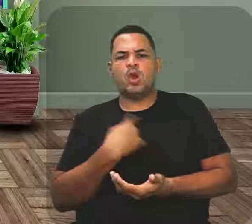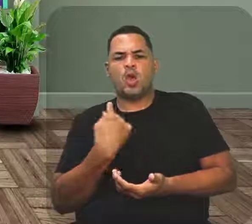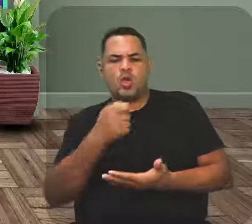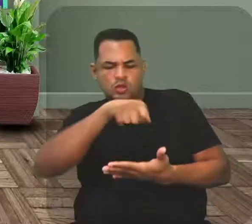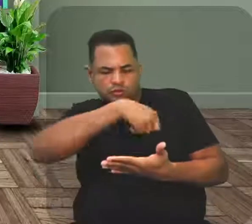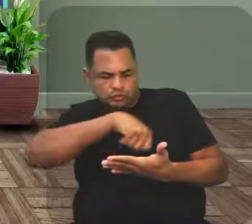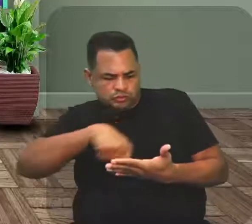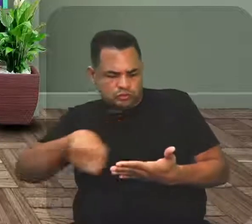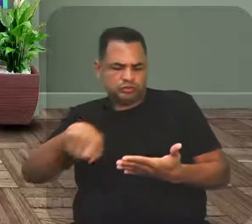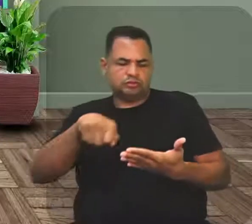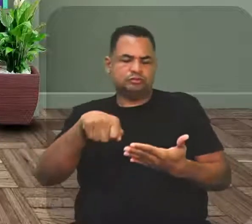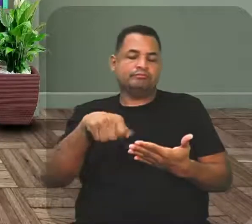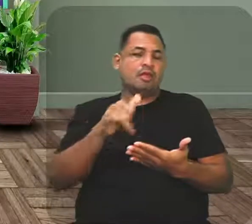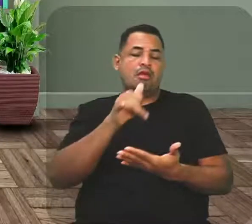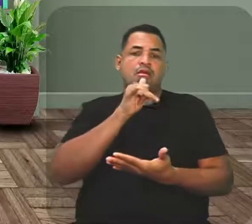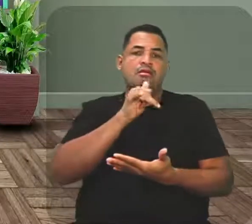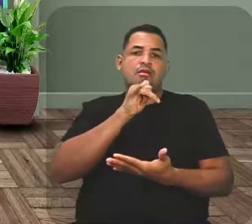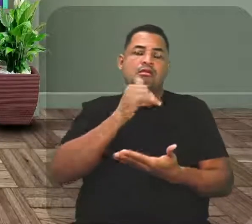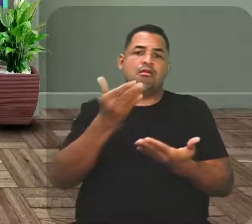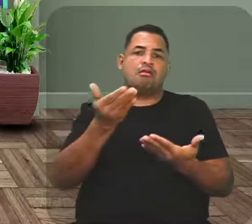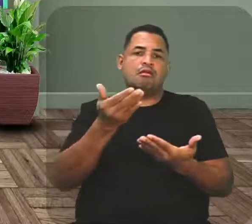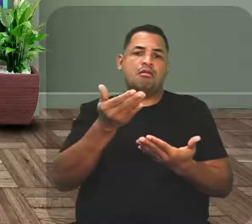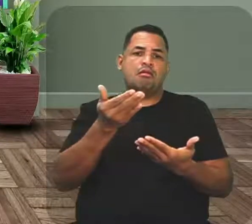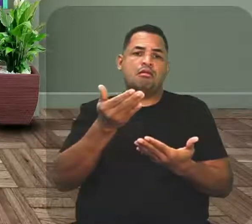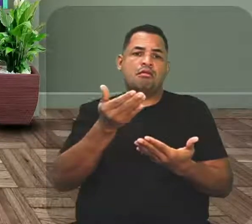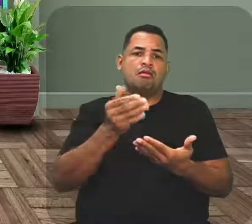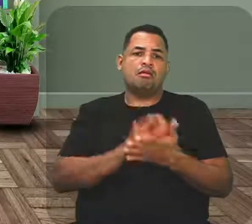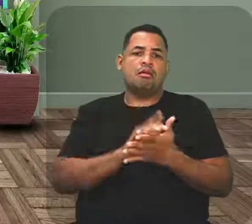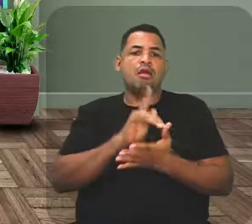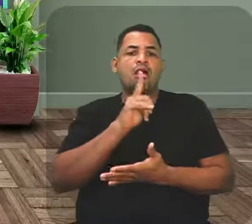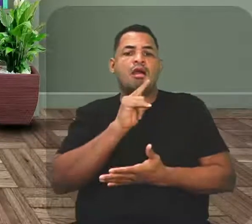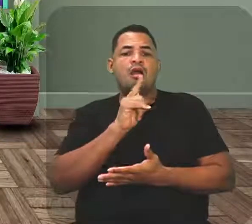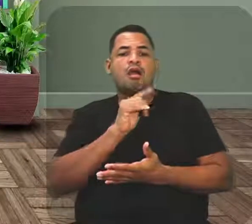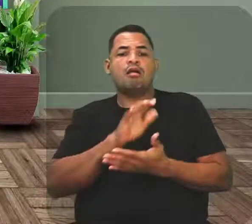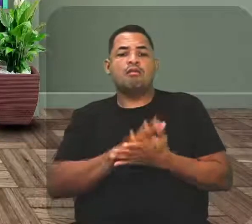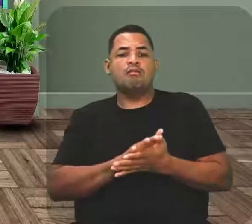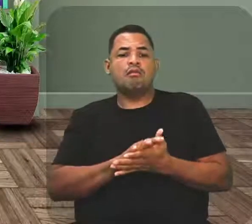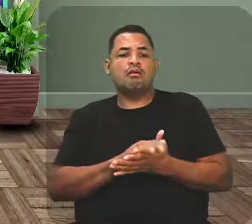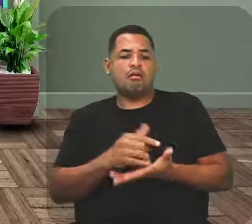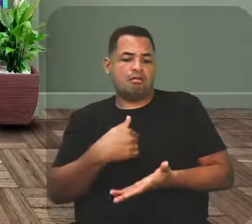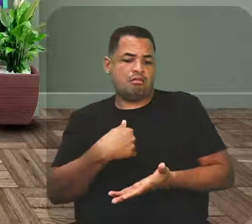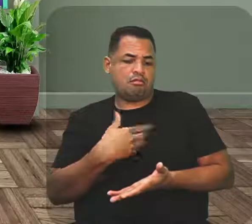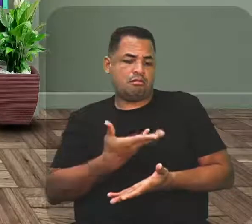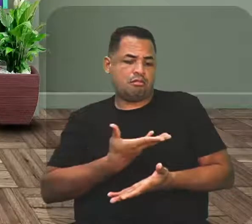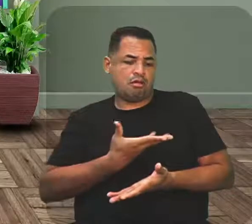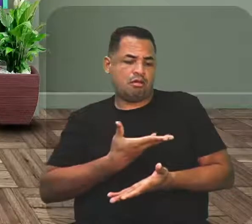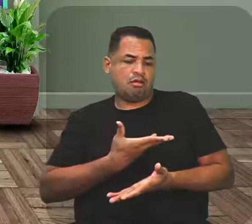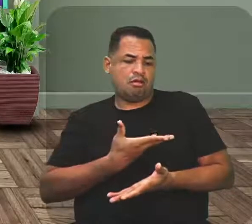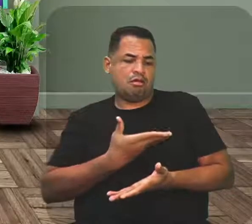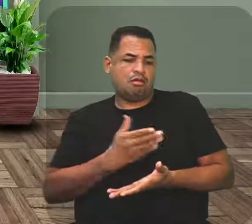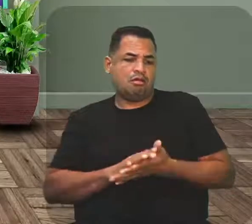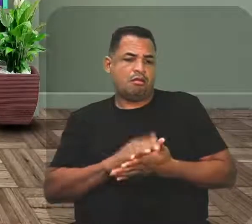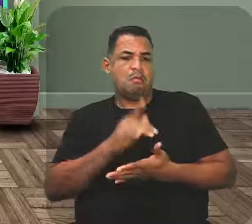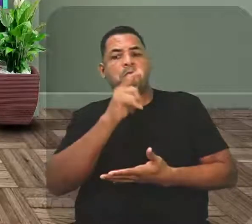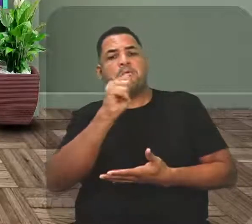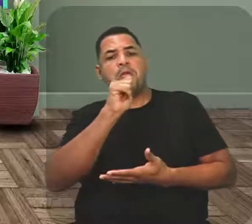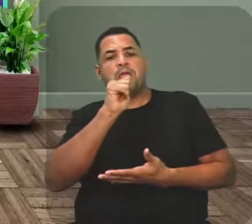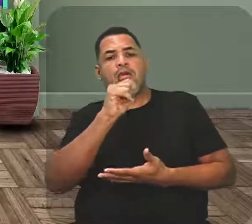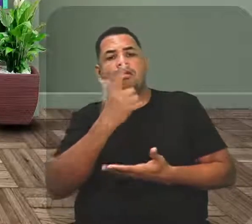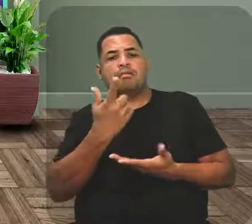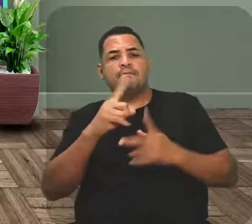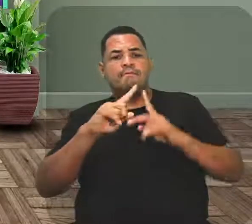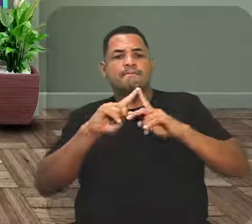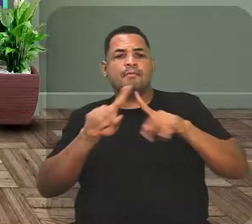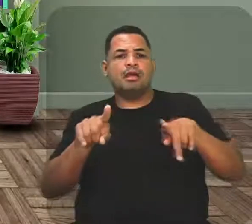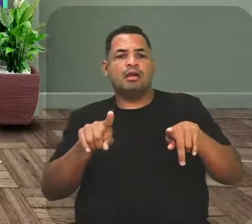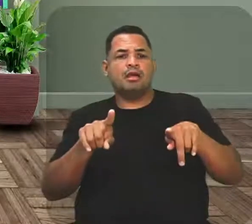não registramos, por exemplo, água eu quero beber. Não. Por quê? Porque nós já